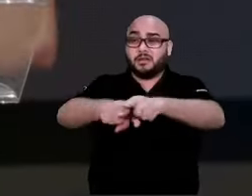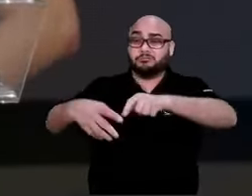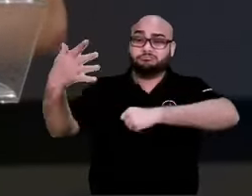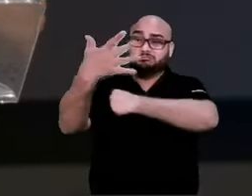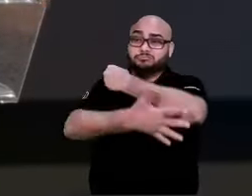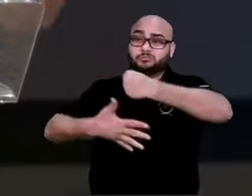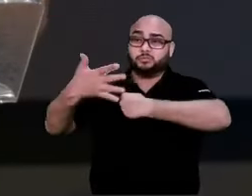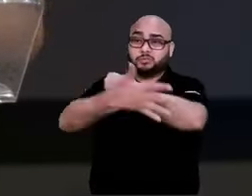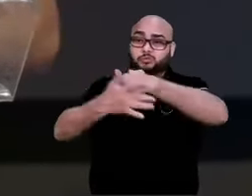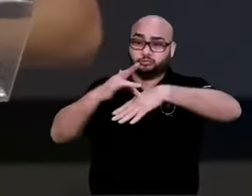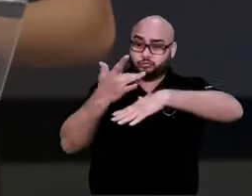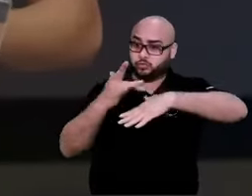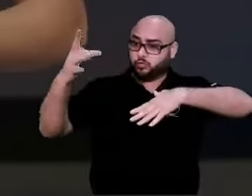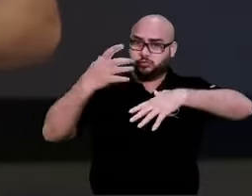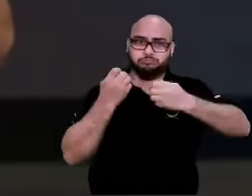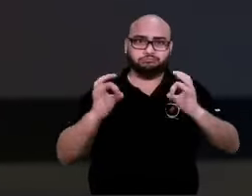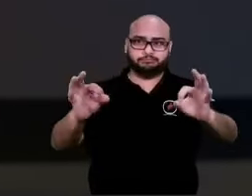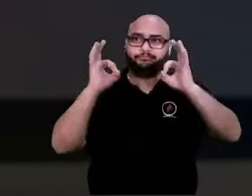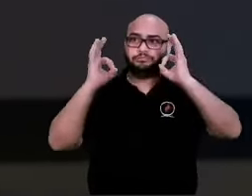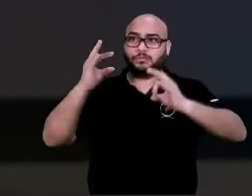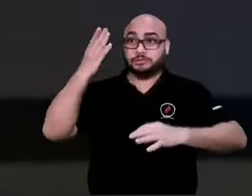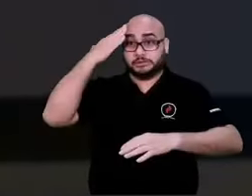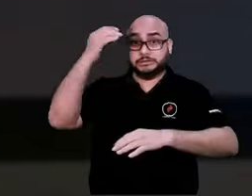fizera. Verso 10.